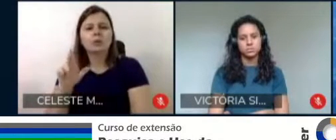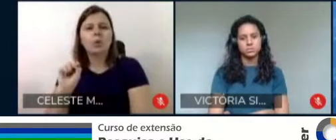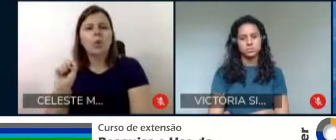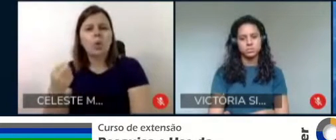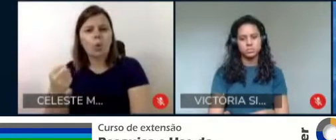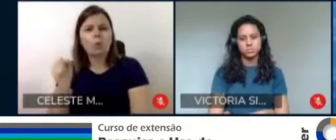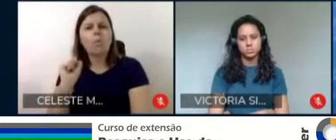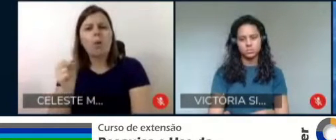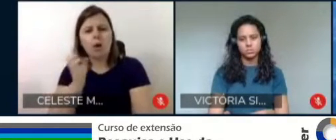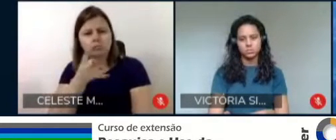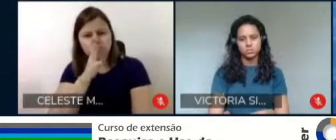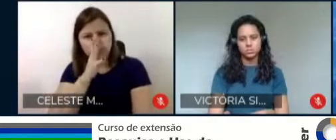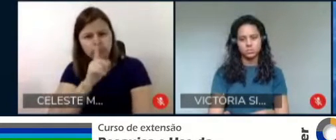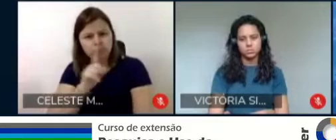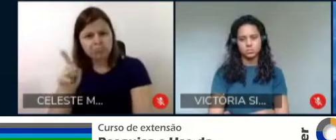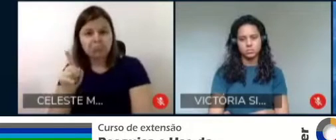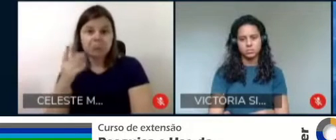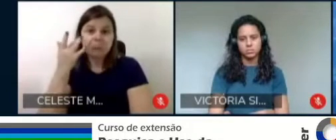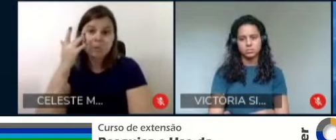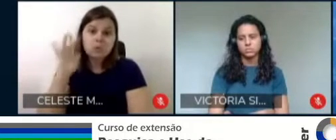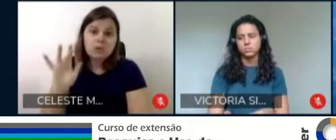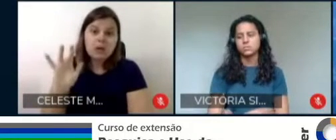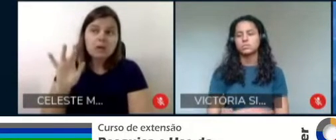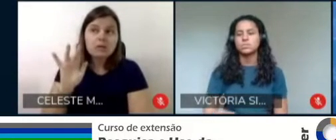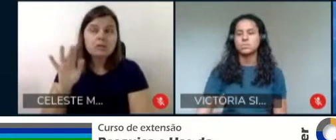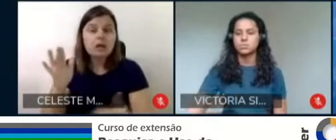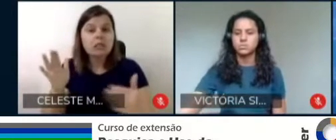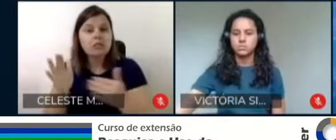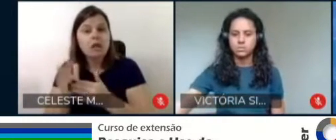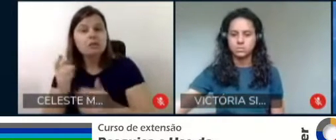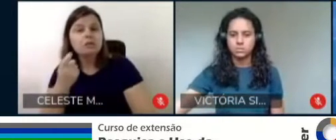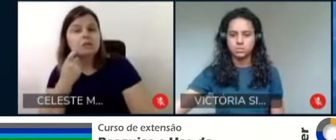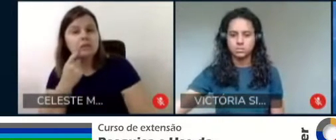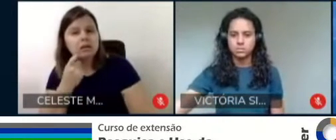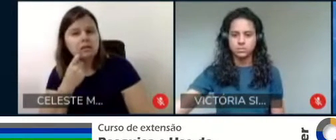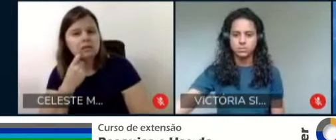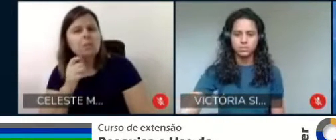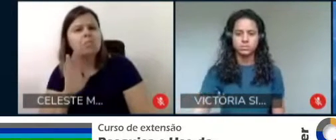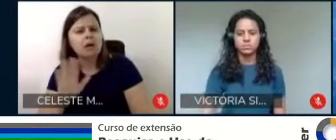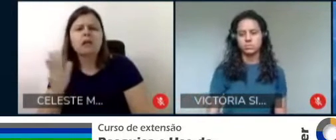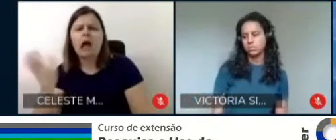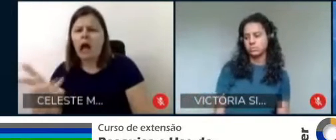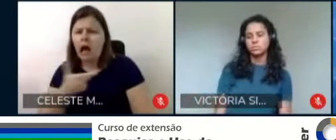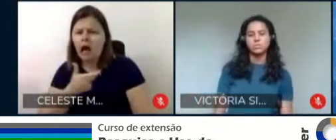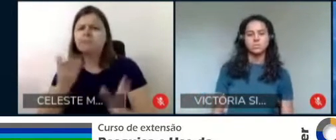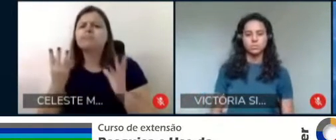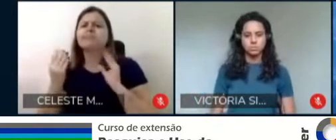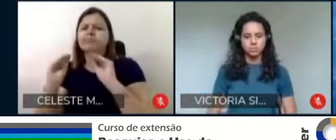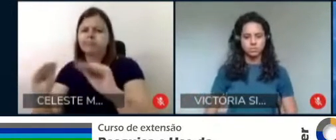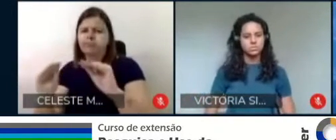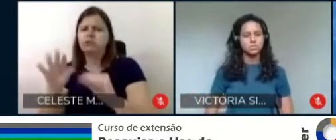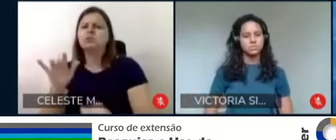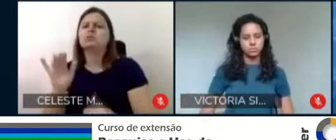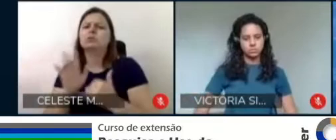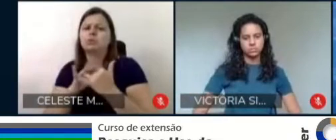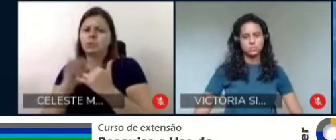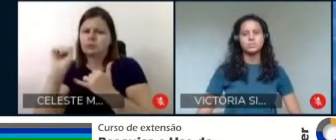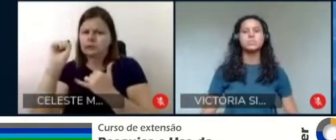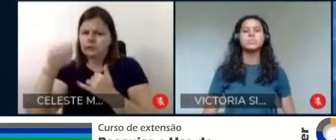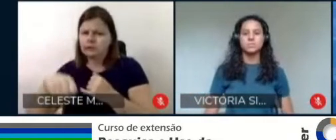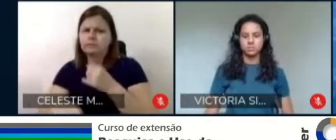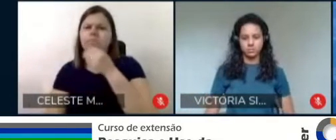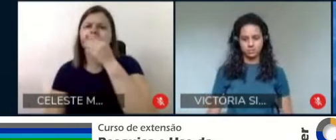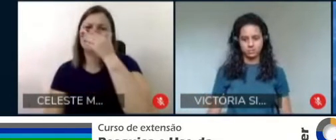não sei se até o final da semana, mas normalmente é bem ágil e ficará disponível sim, tá bem?